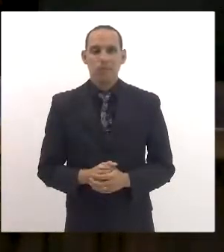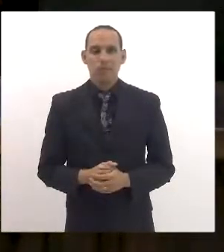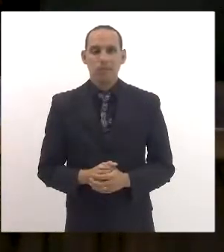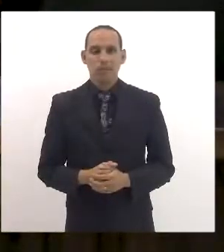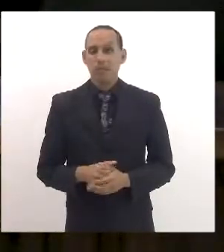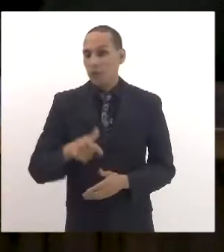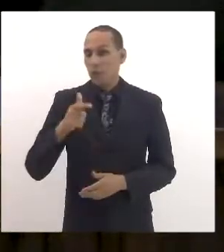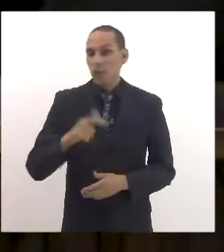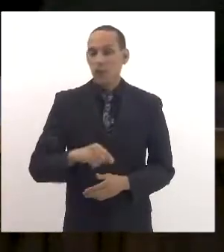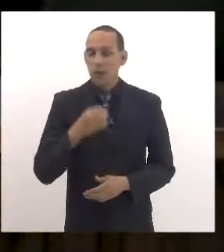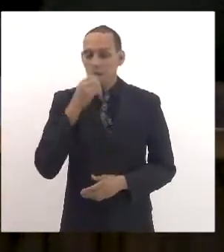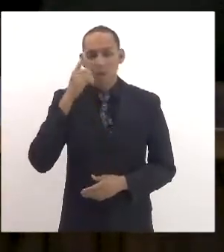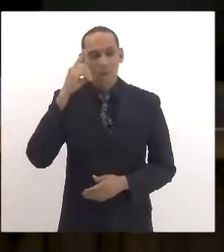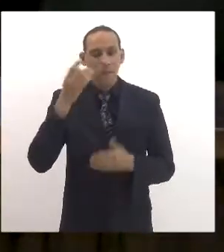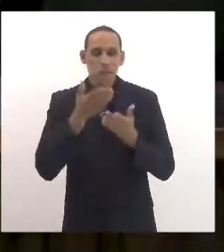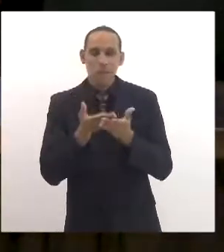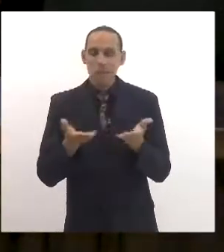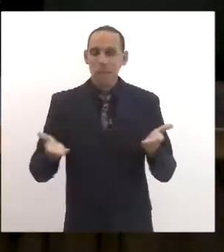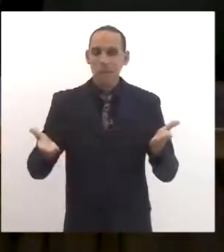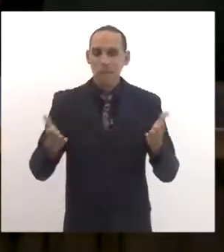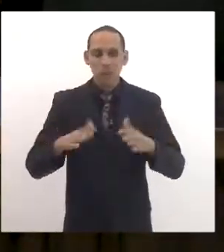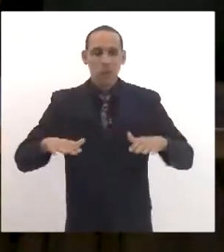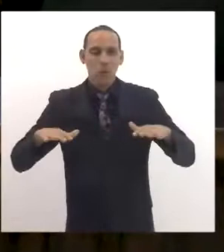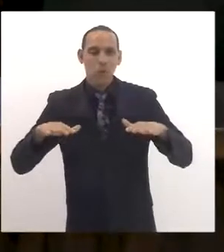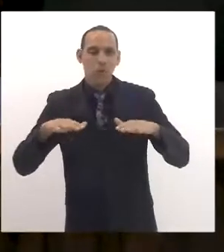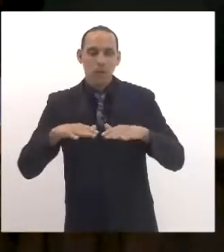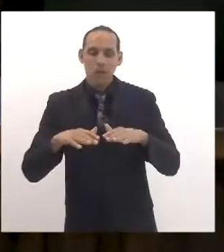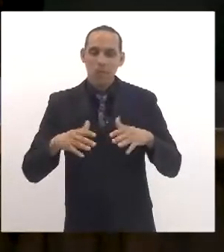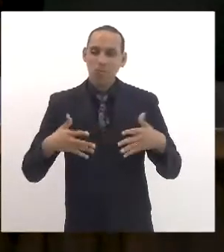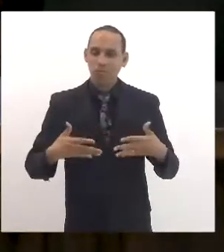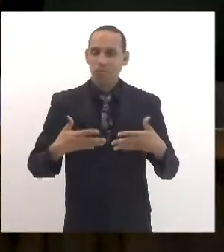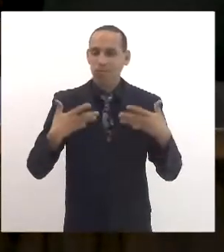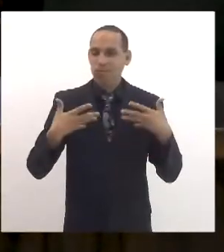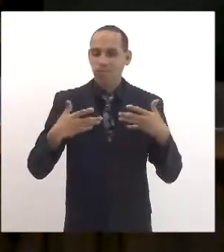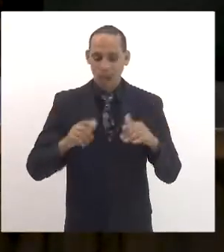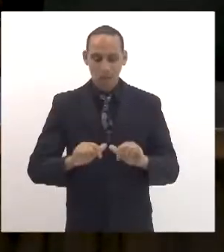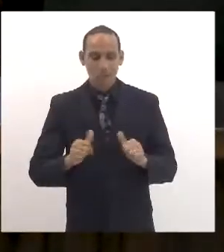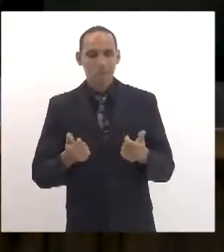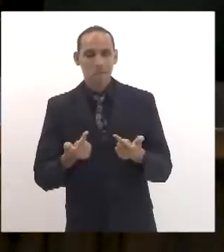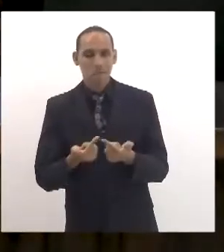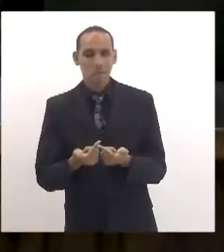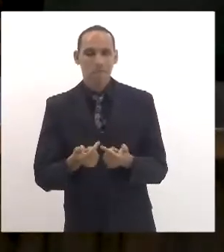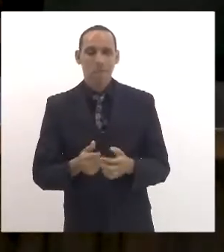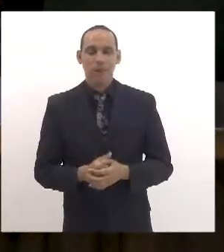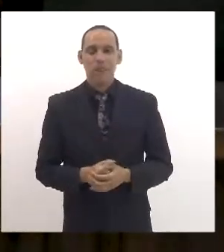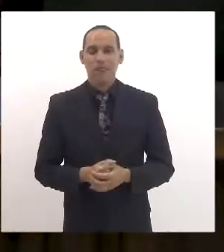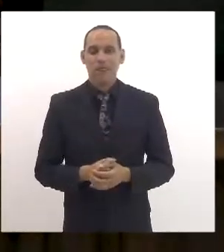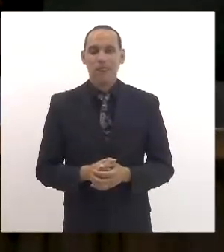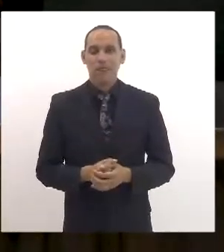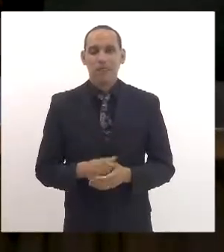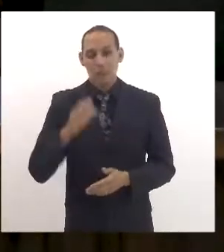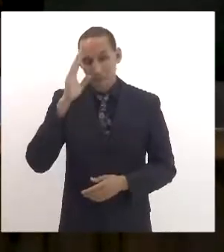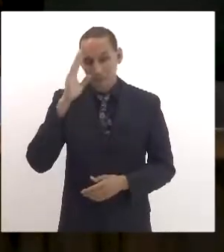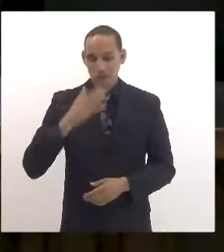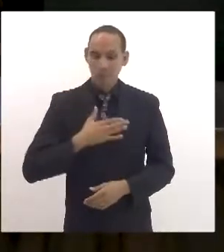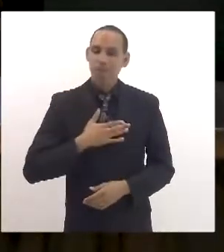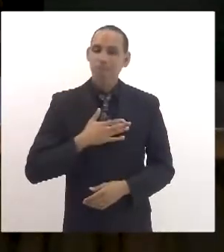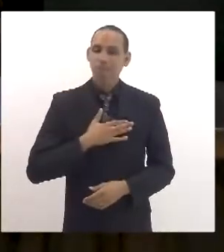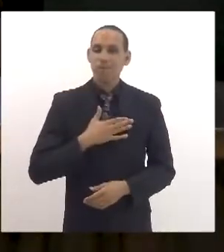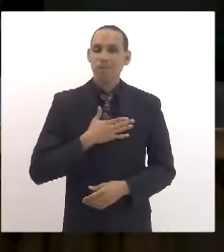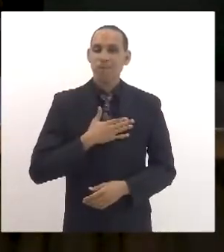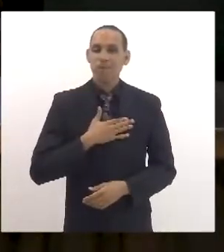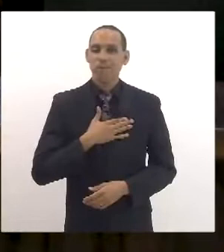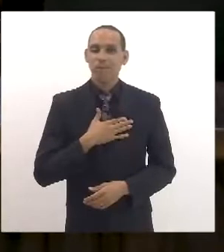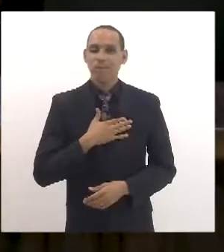Mais uma vez, bom dia a todas e todos. É uma honra para a Assembleia Legislativa do Estado do Rio de Janeiro, especial para mim, poder